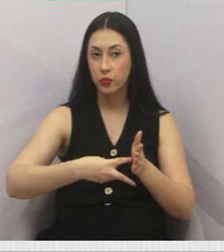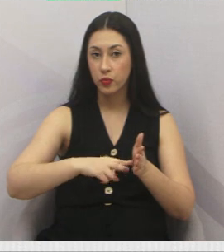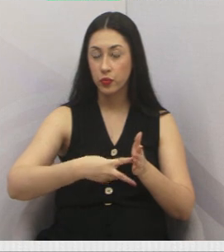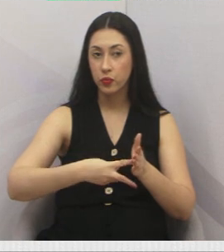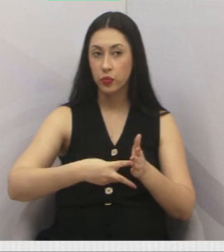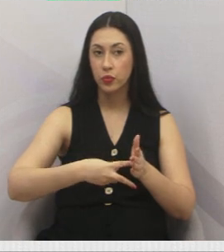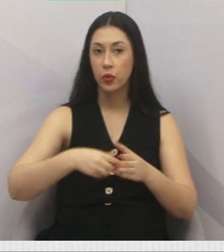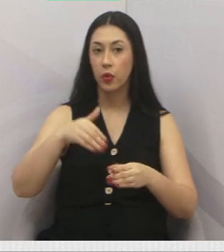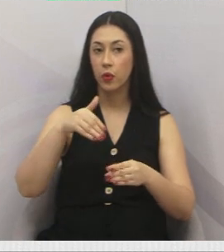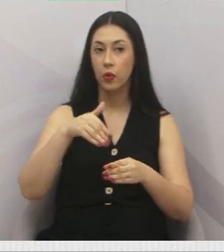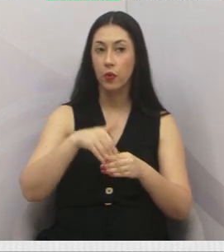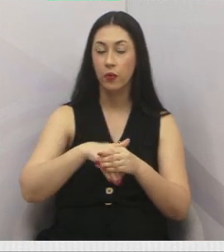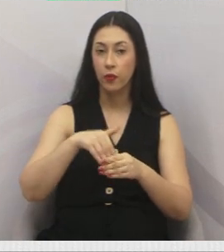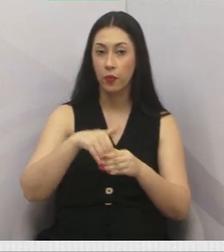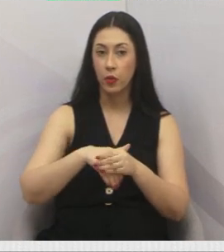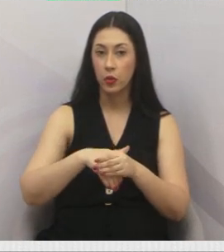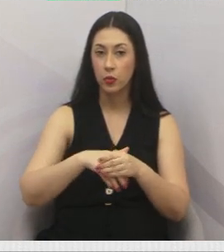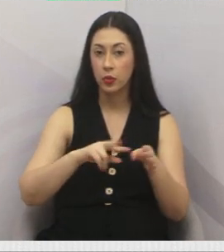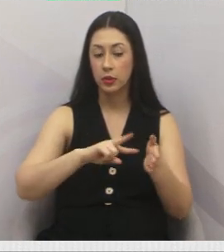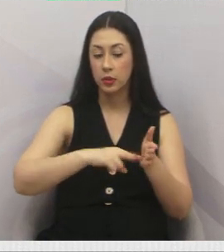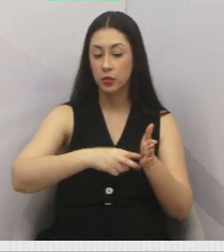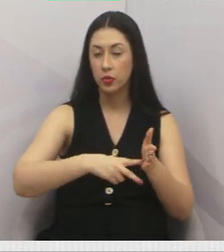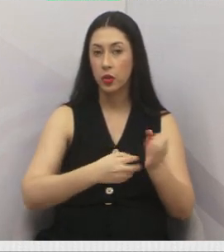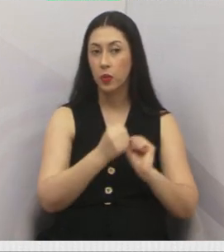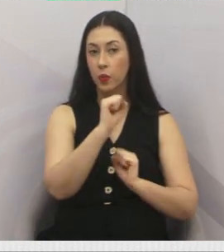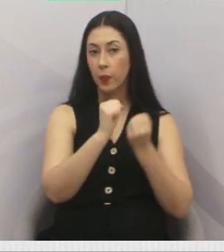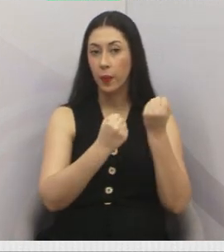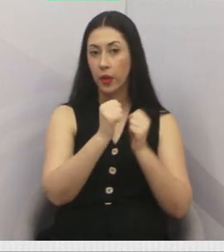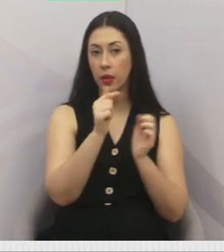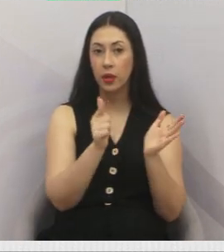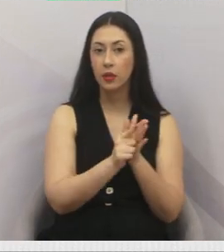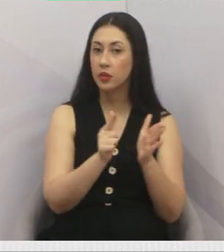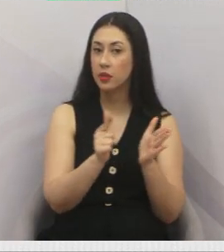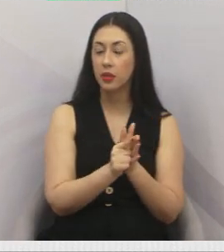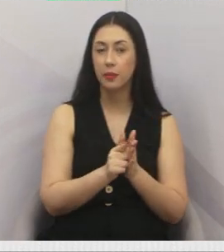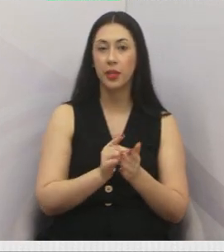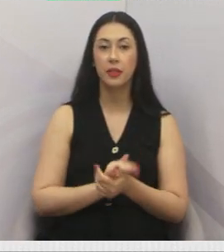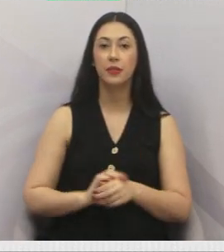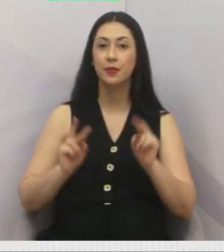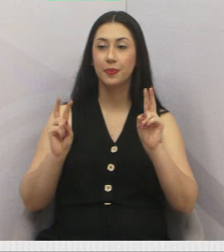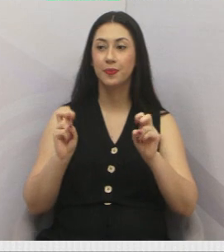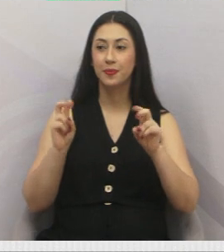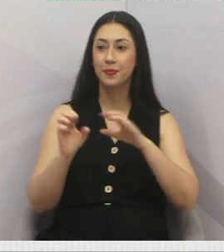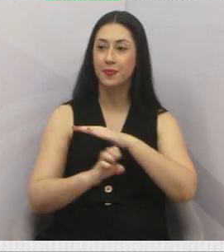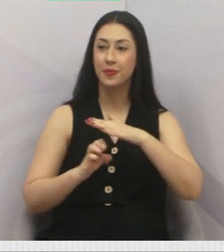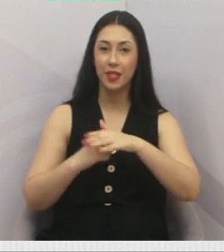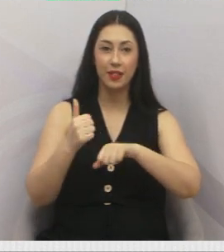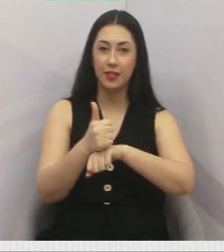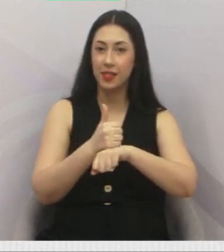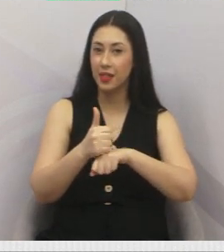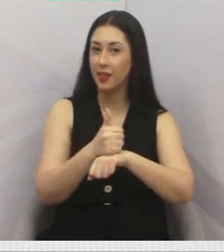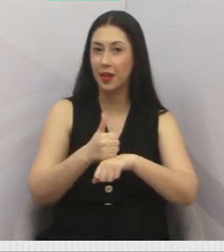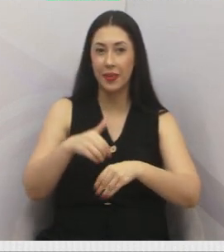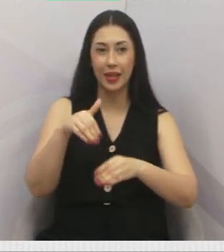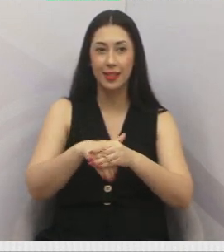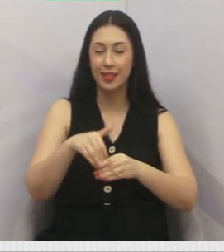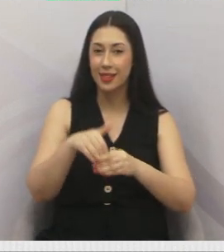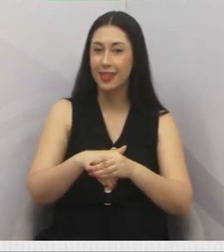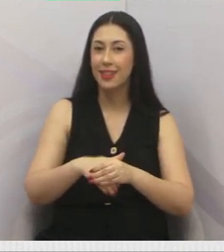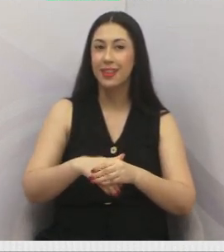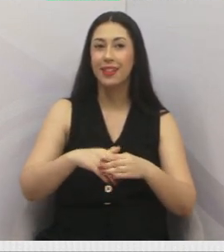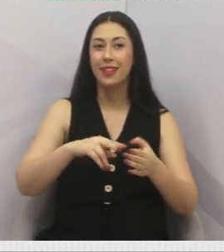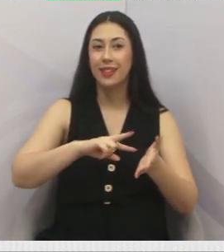a entidade de classe sindical, um voto para sindicatos papeleiros. Segmento empresas ou entidades profissionais, um voto para